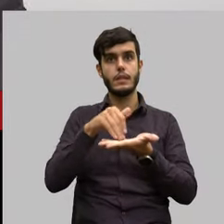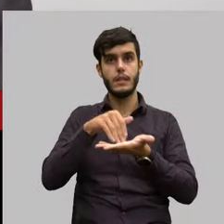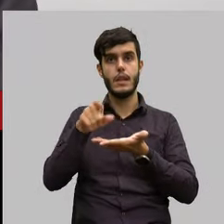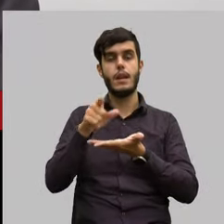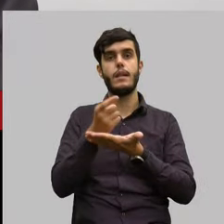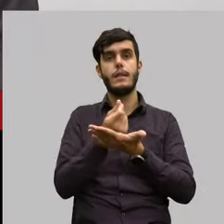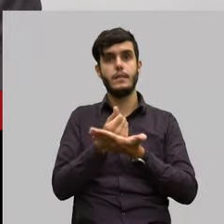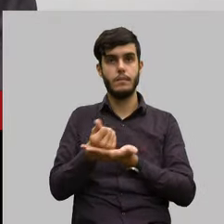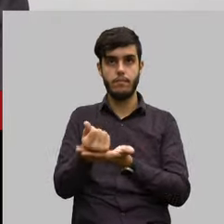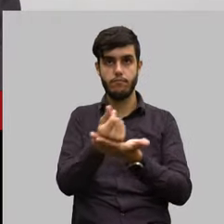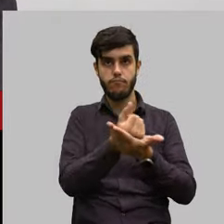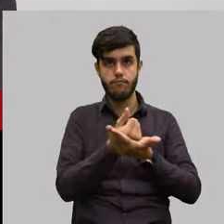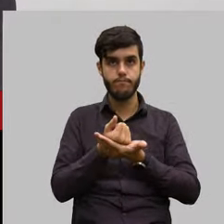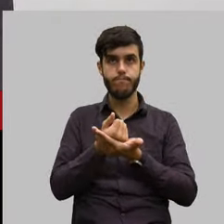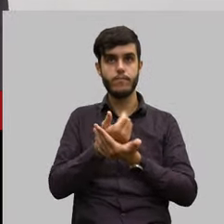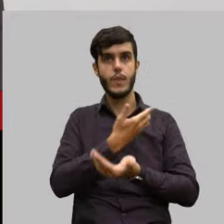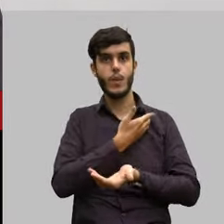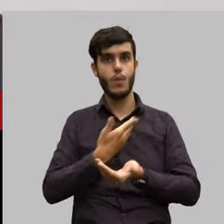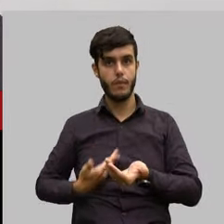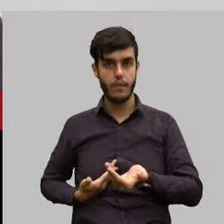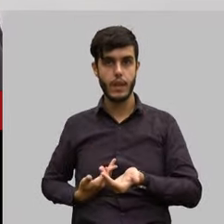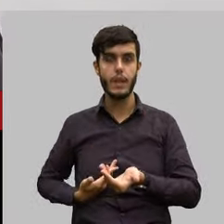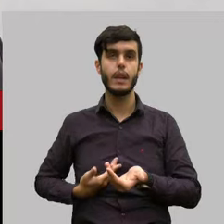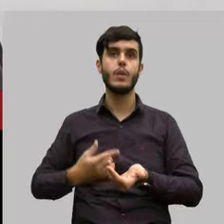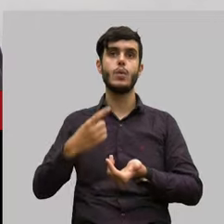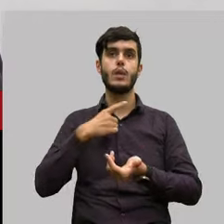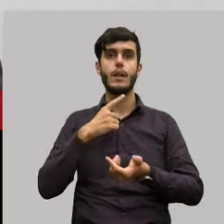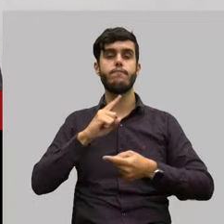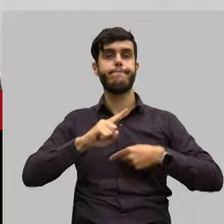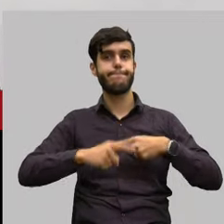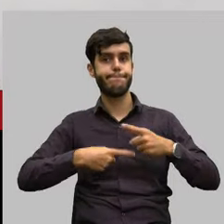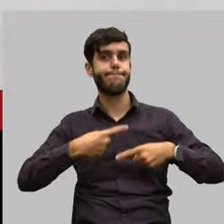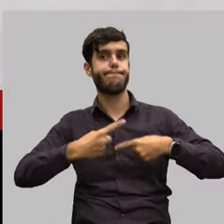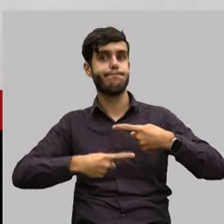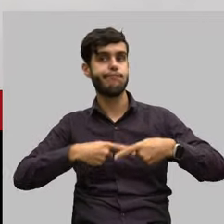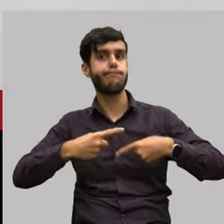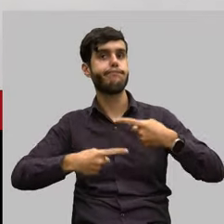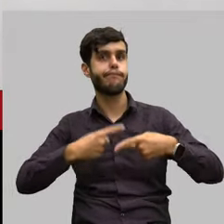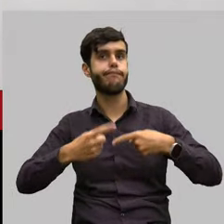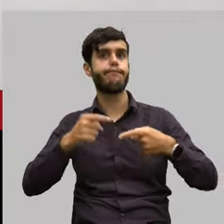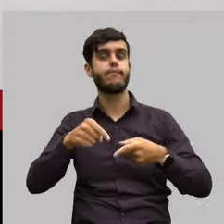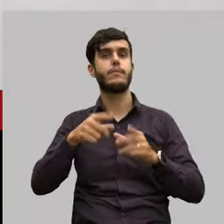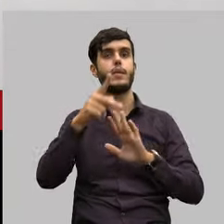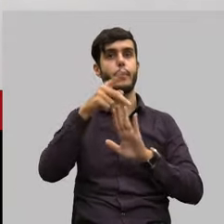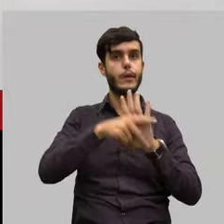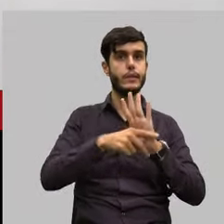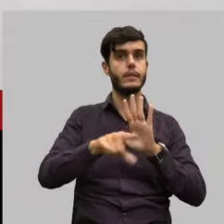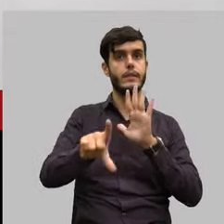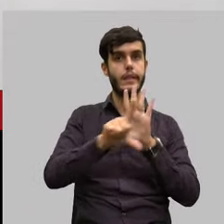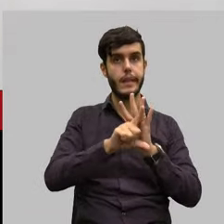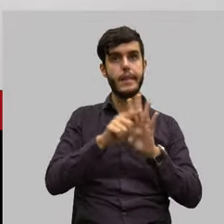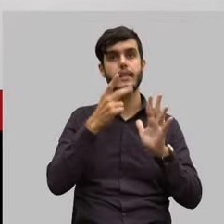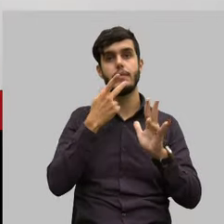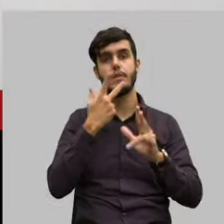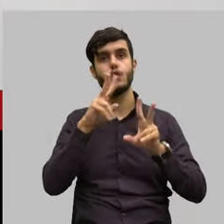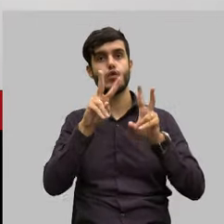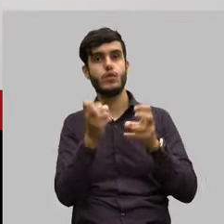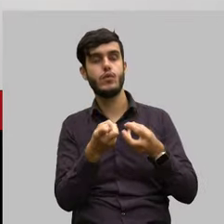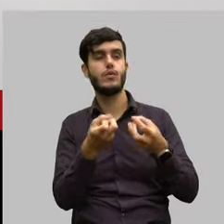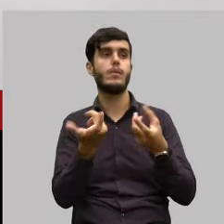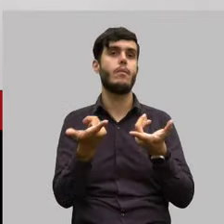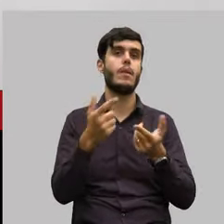seguinte o governo vem embromando para sancionar o projeto de lei que trata das migalhas dos